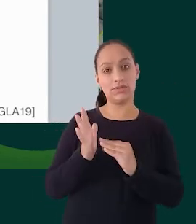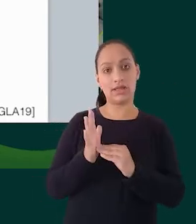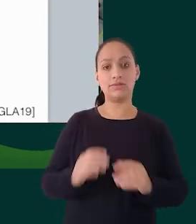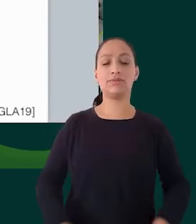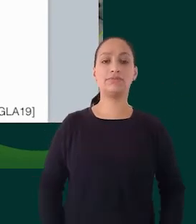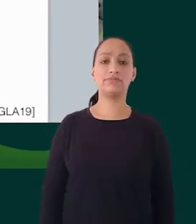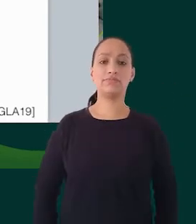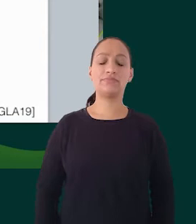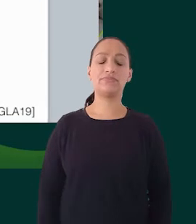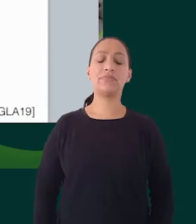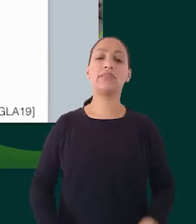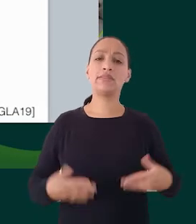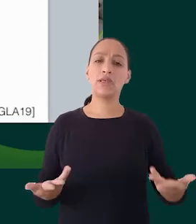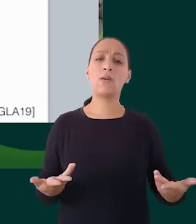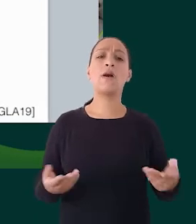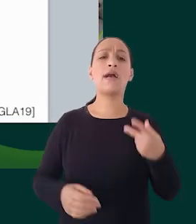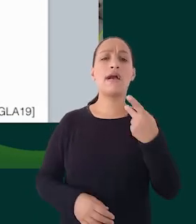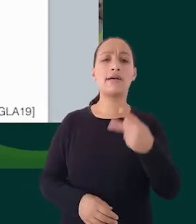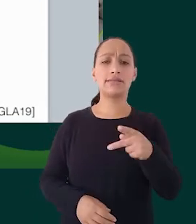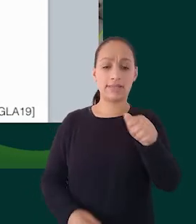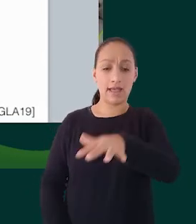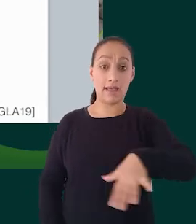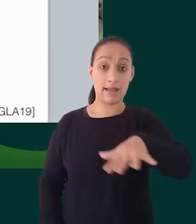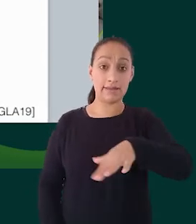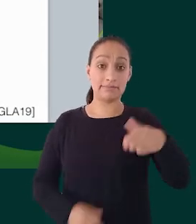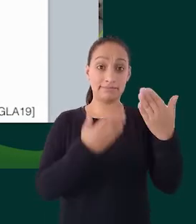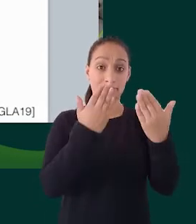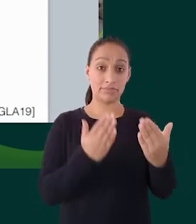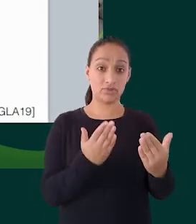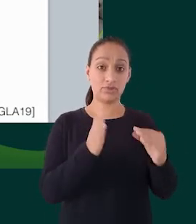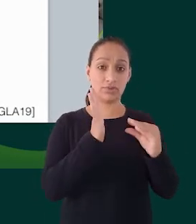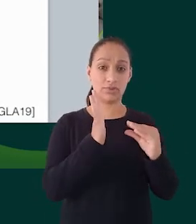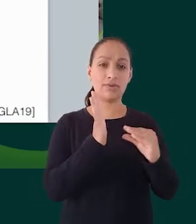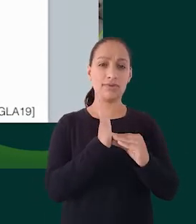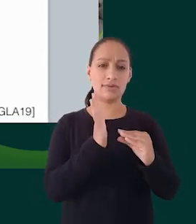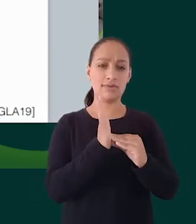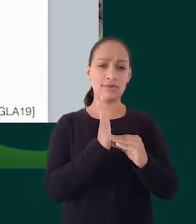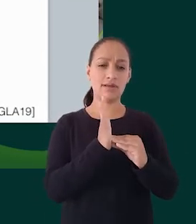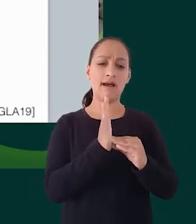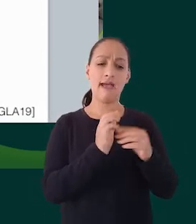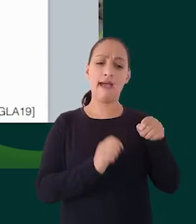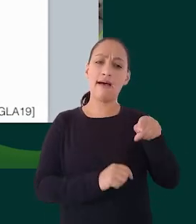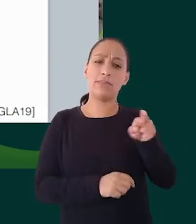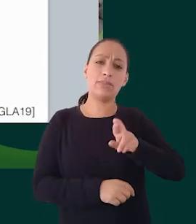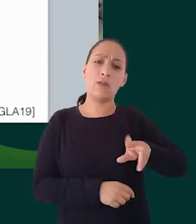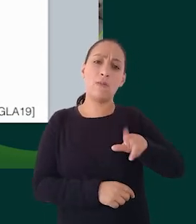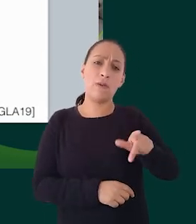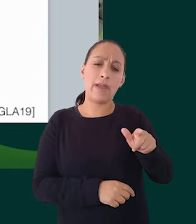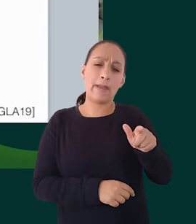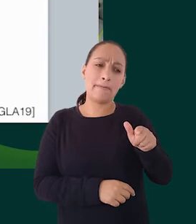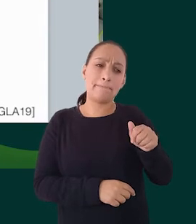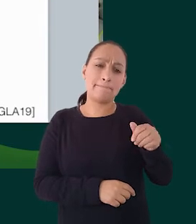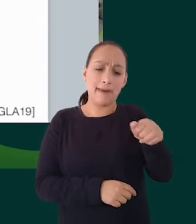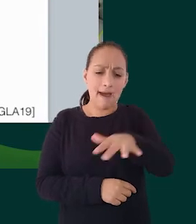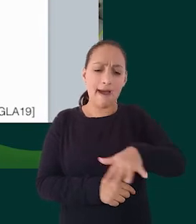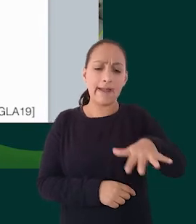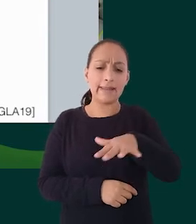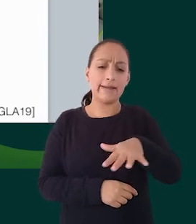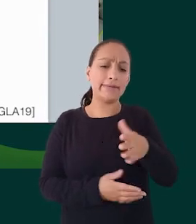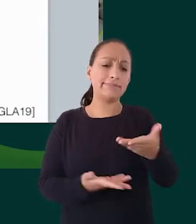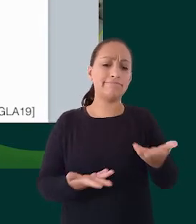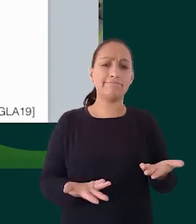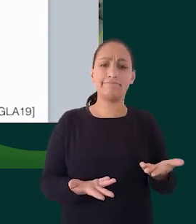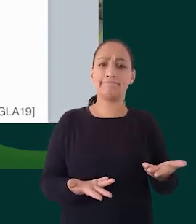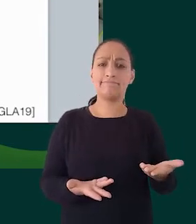essa área de machine learning, ela não é uma área, ela não é uma área, como é que eu vou dizer para